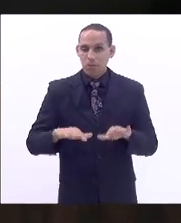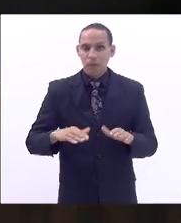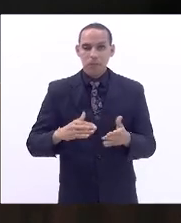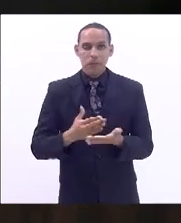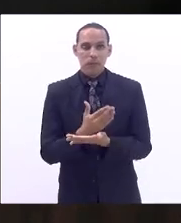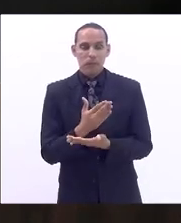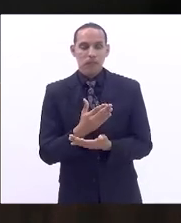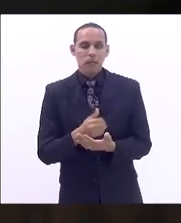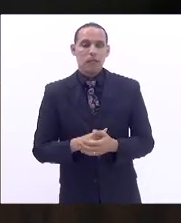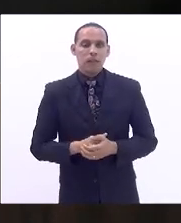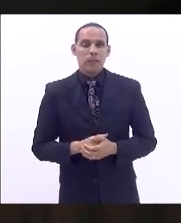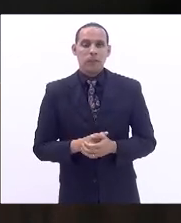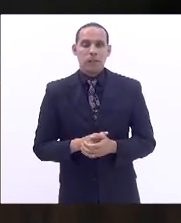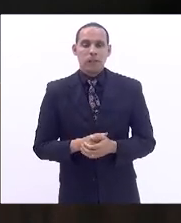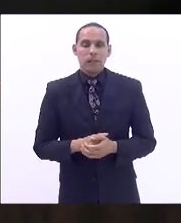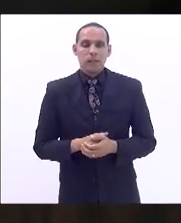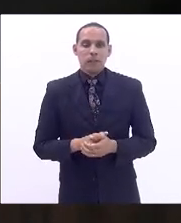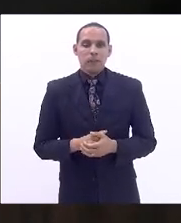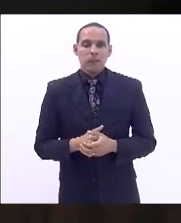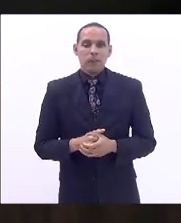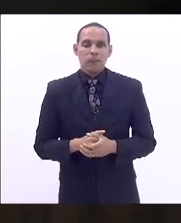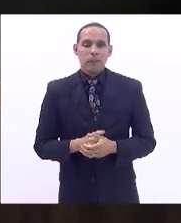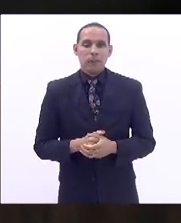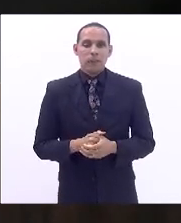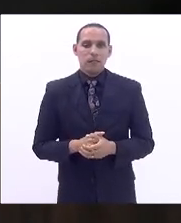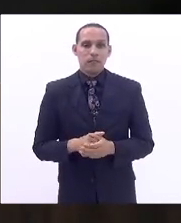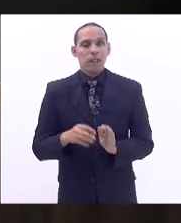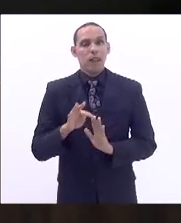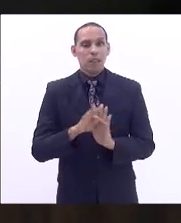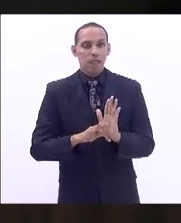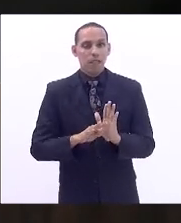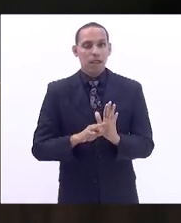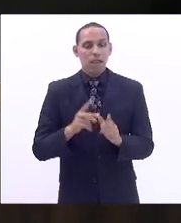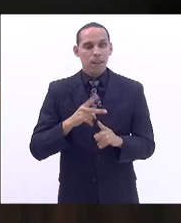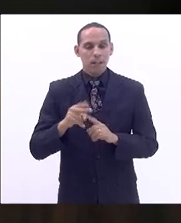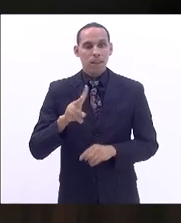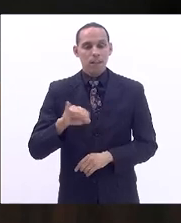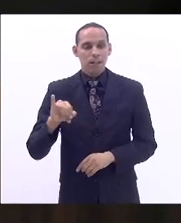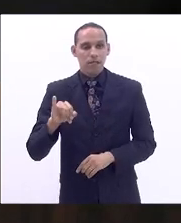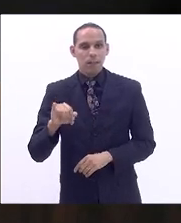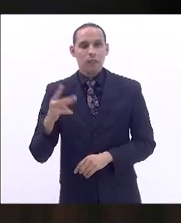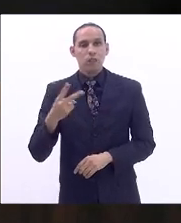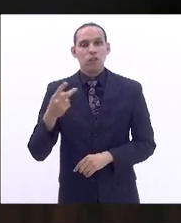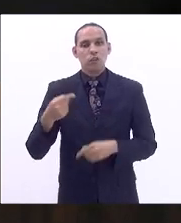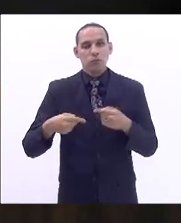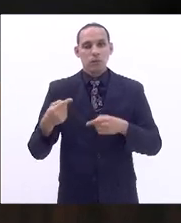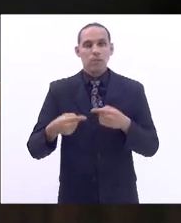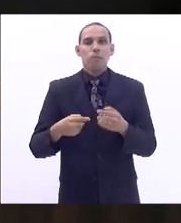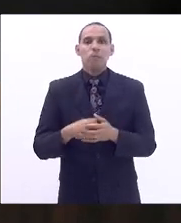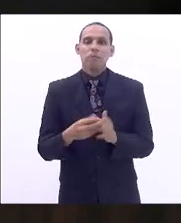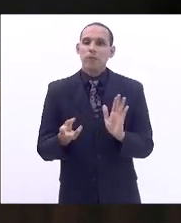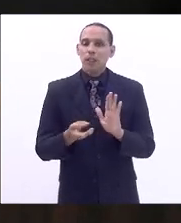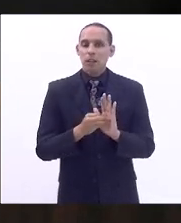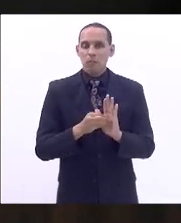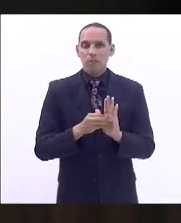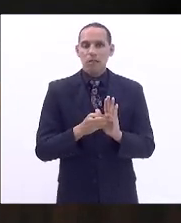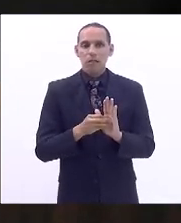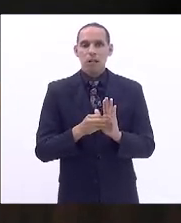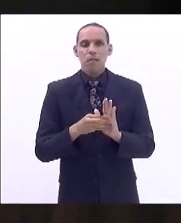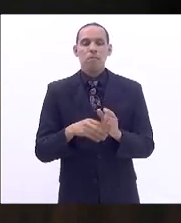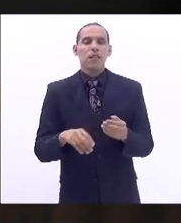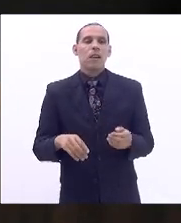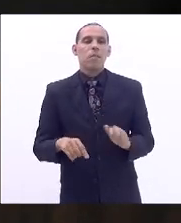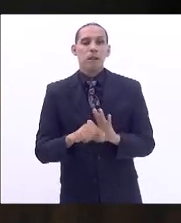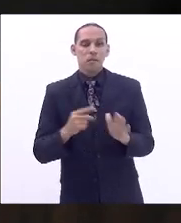a aprovado é vai redação do vencido pela segunda discussão a cruz da Ordem do dia de acordo